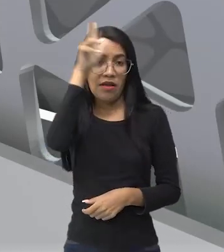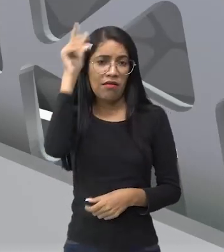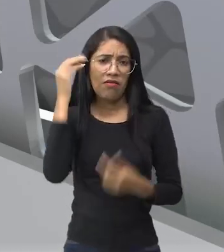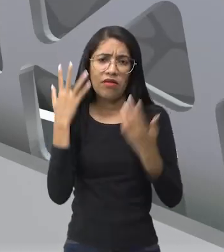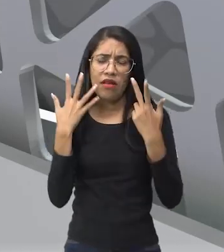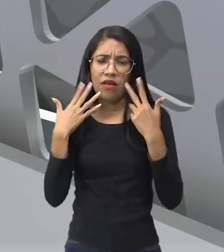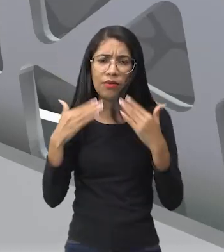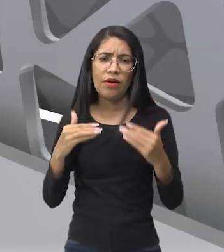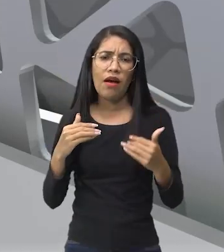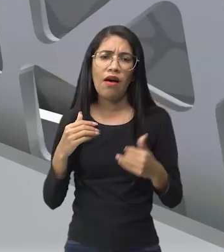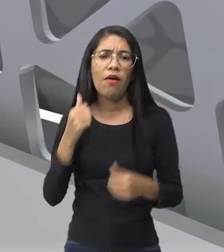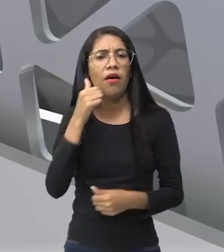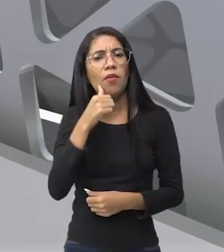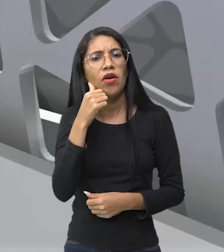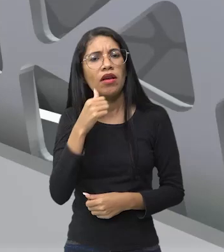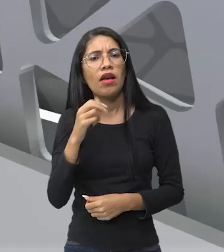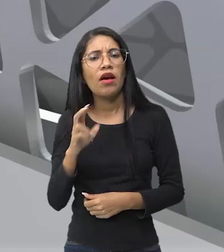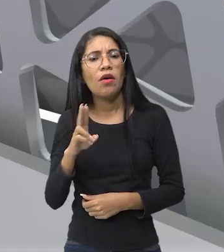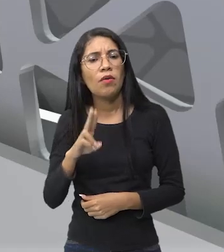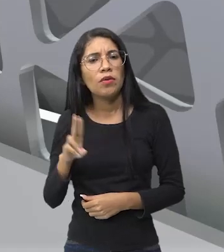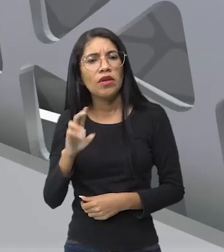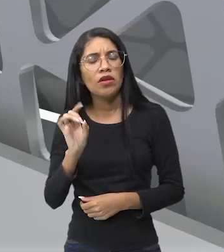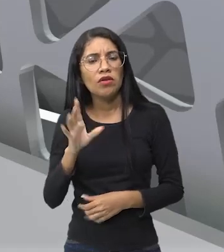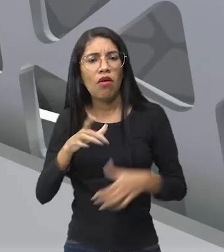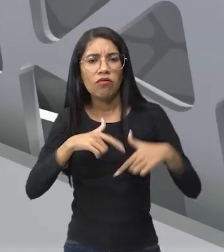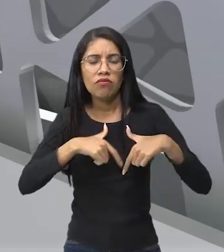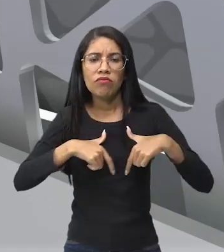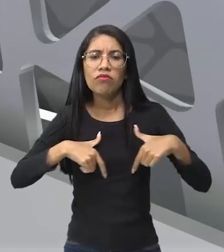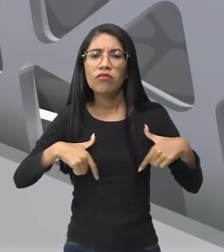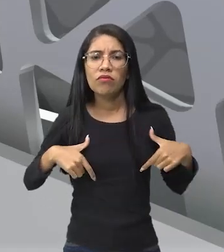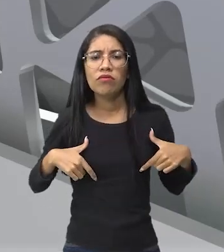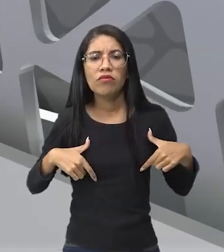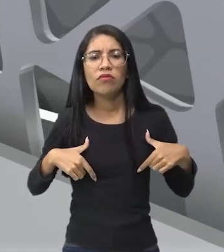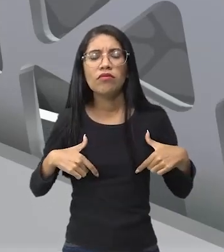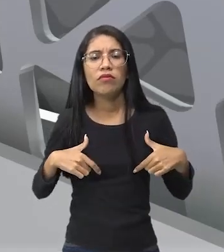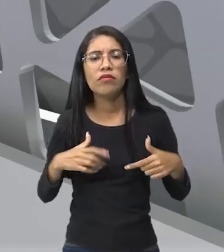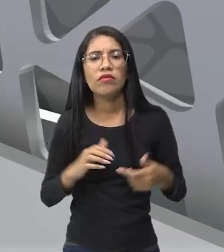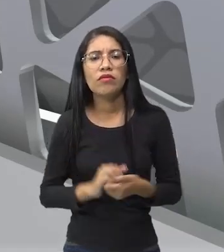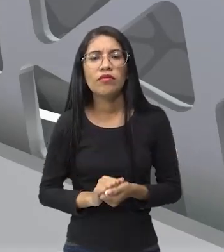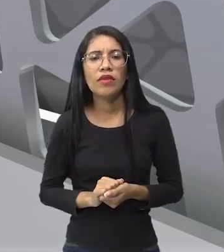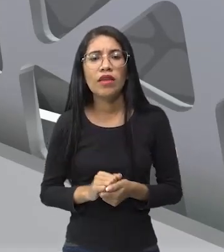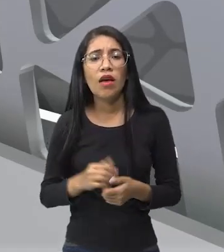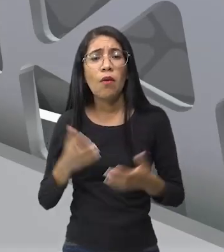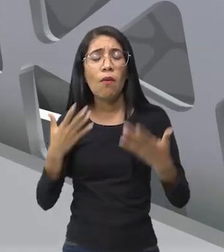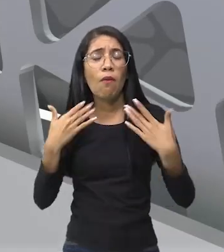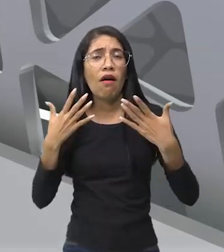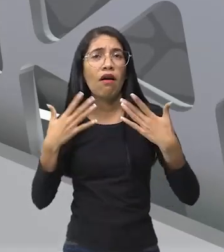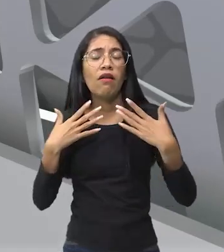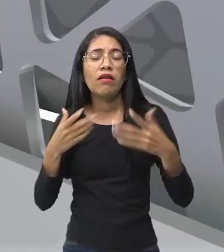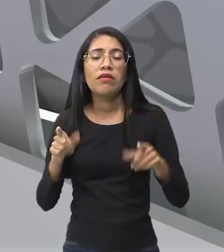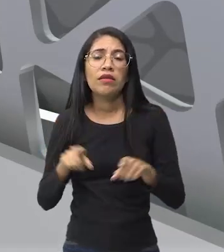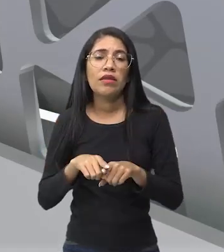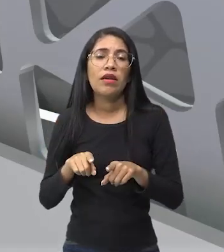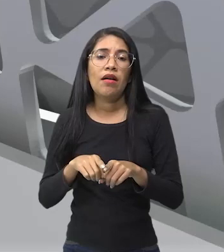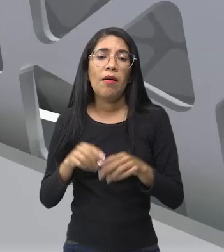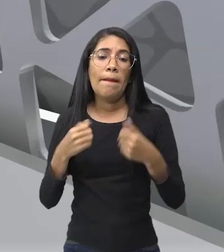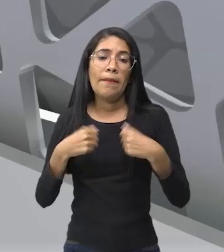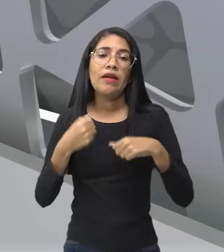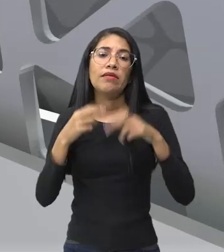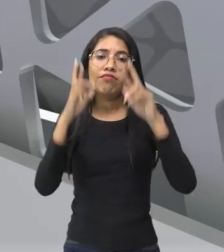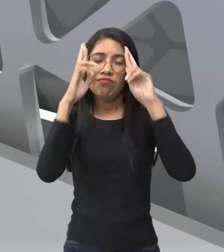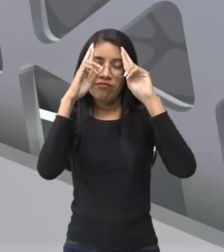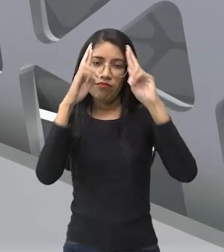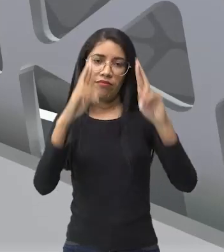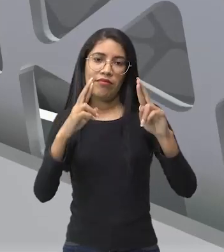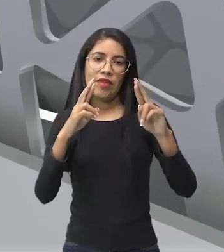é natural, a mulher andar apenas com topzinho, com alguma coisa. É a questão também do calor, nós temos também que respeitar